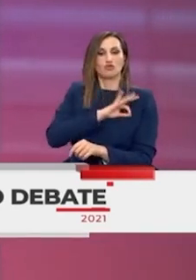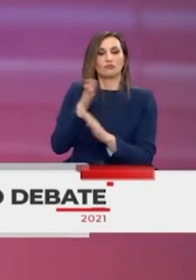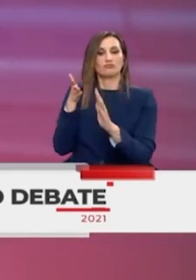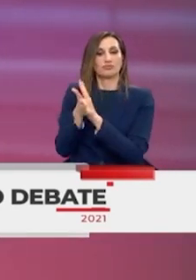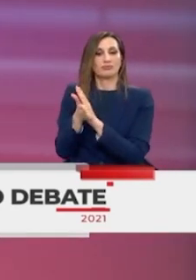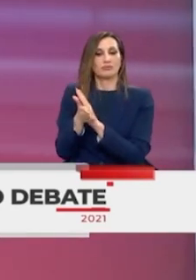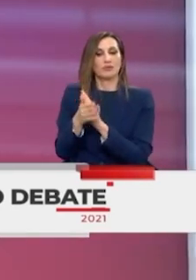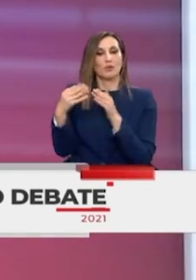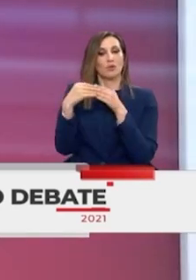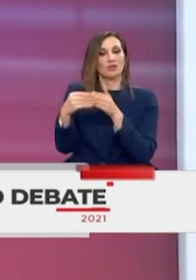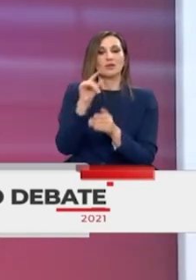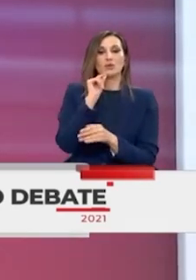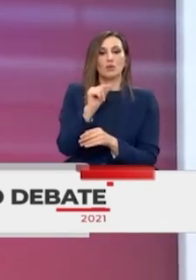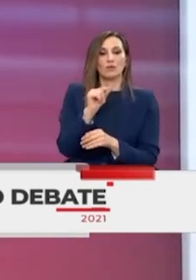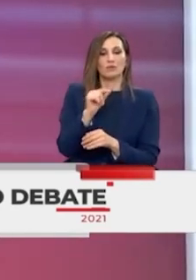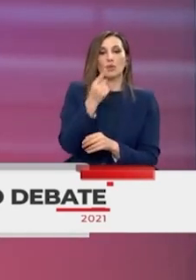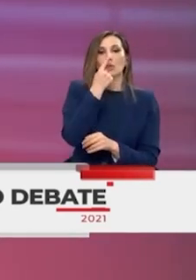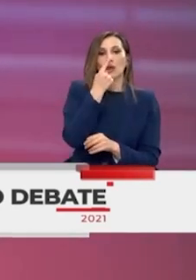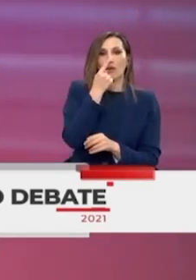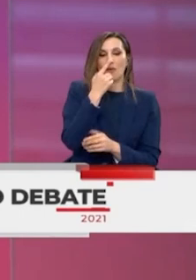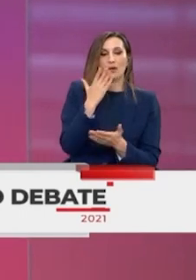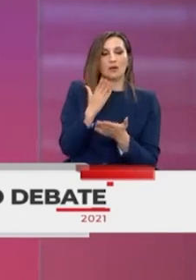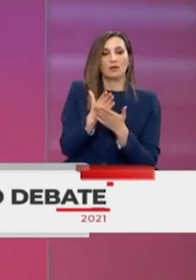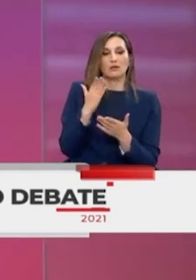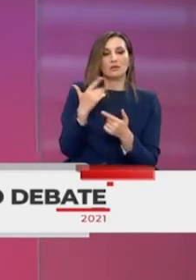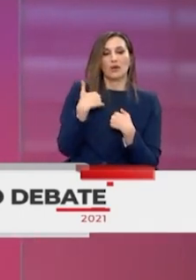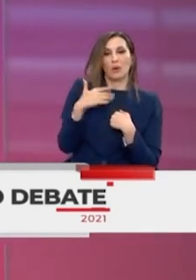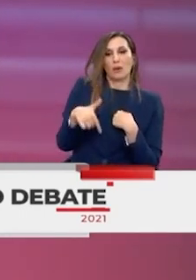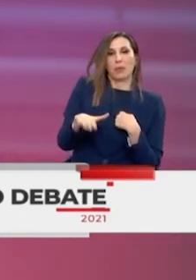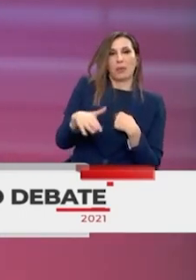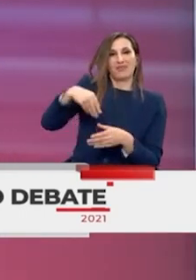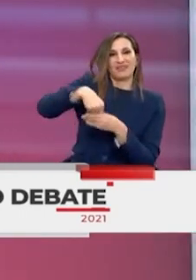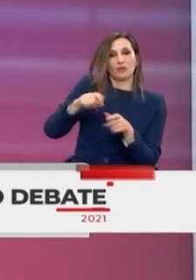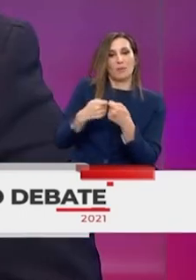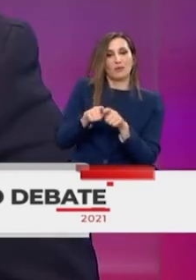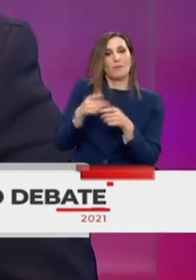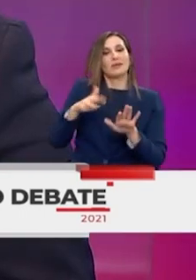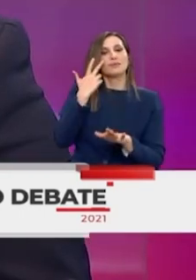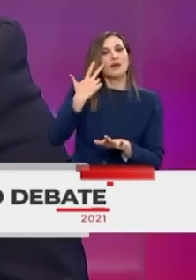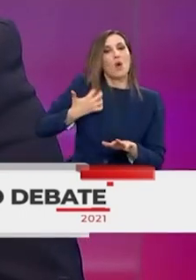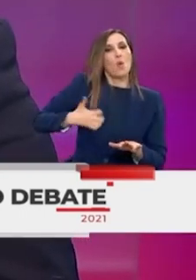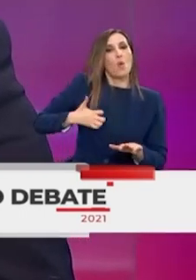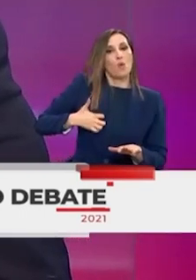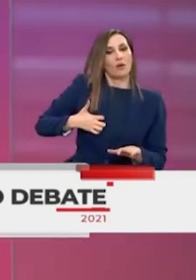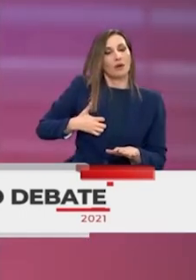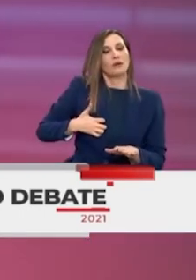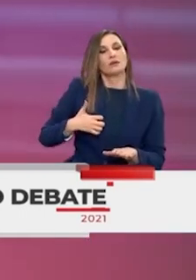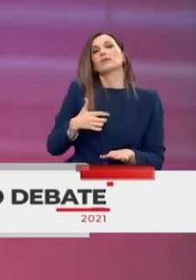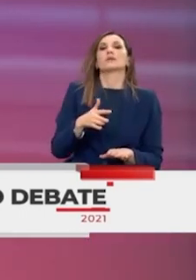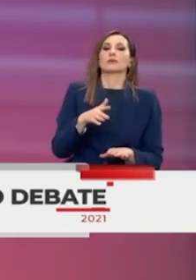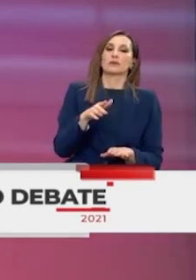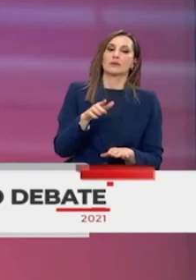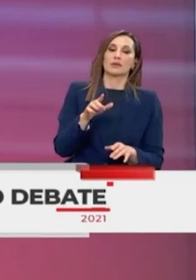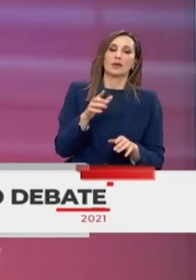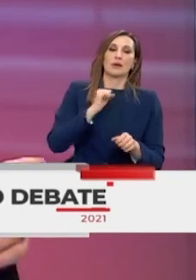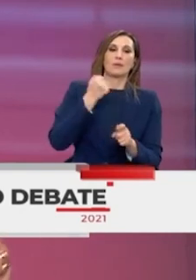e esse líder chama-se Drão Barroso. Eu fui só soldado raso, mas tenho muito a honra em ter está combatido feita essa réplica contra em relação a ditadura. À questão